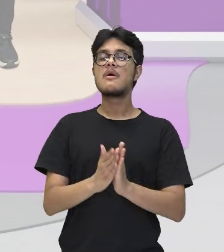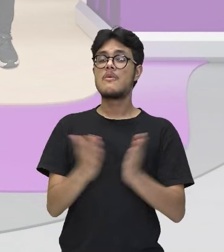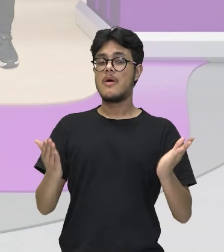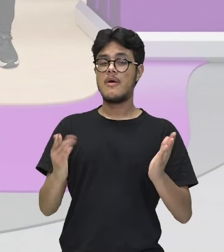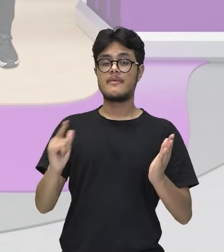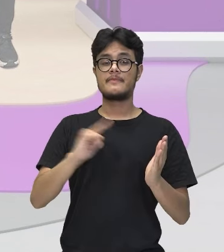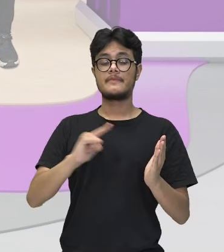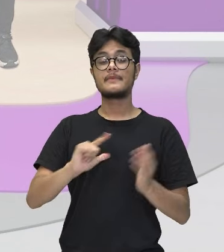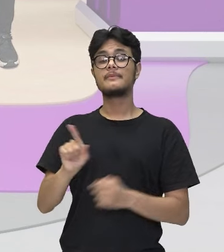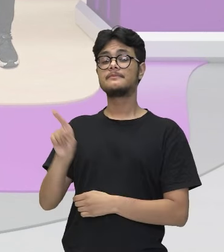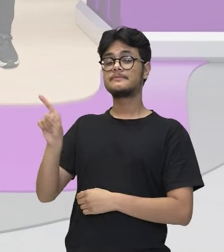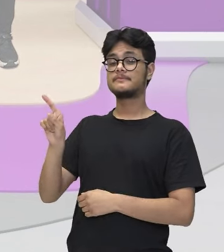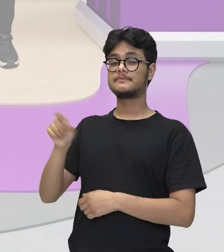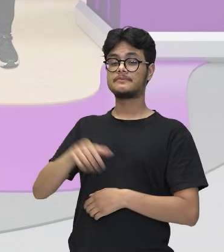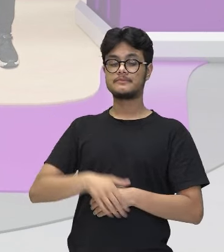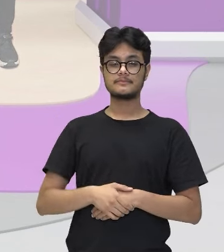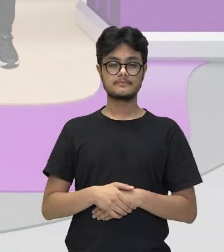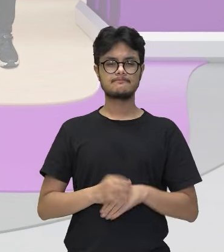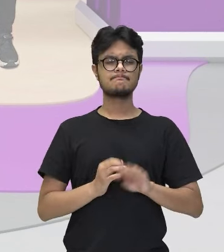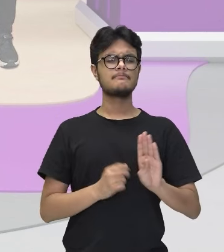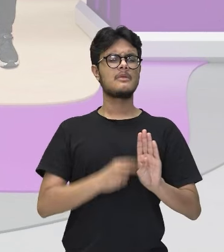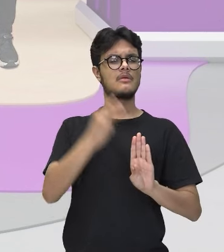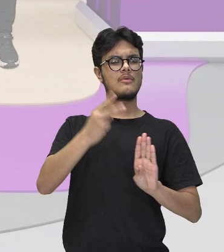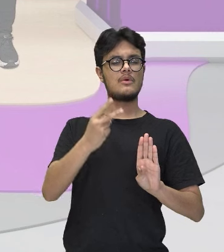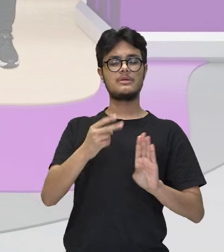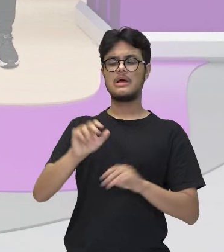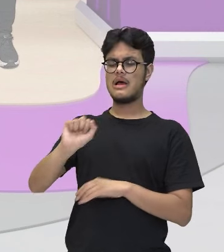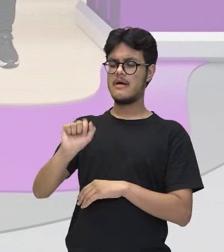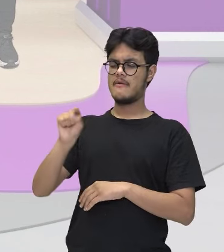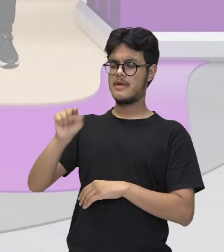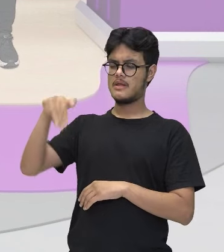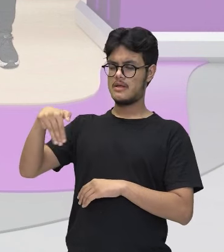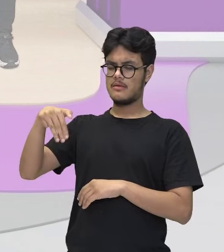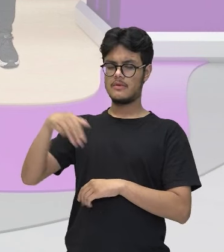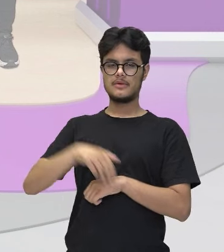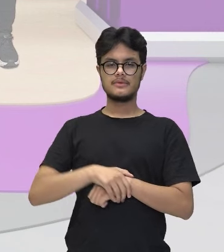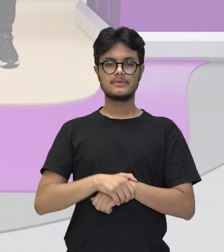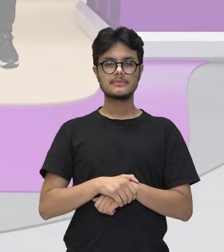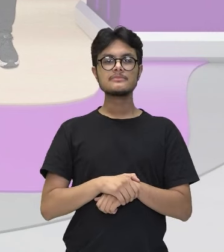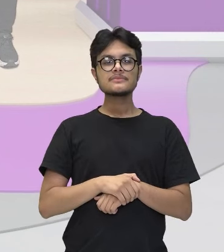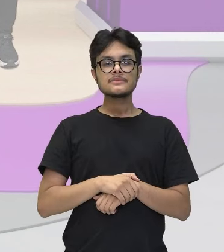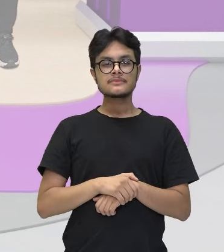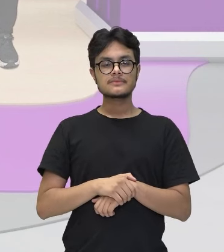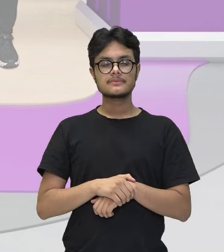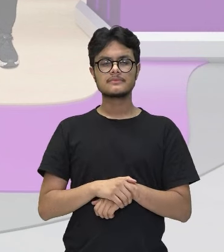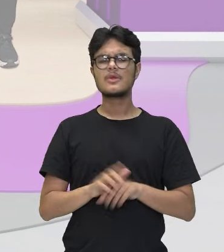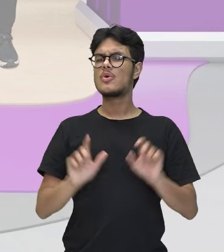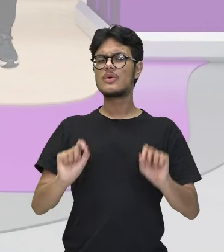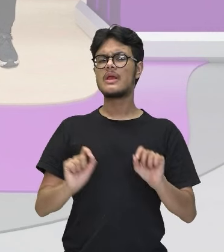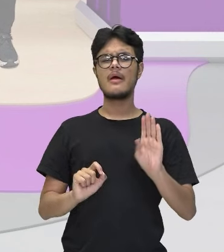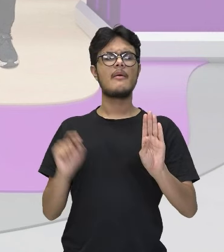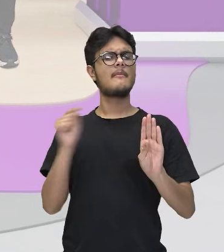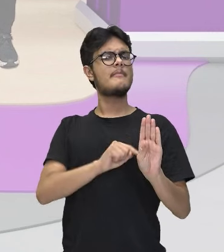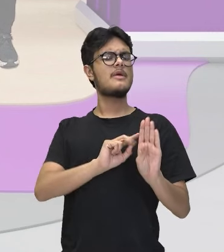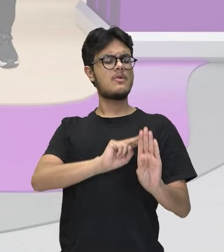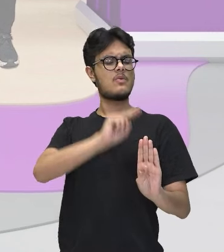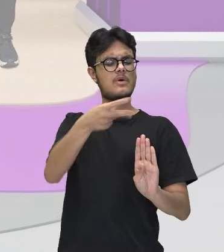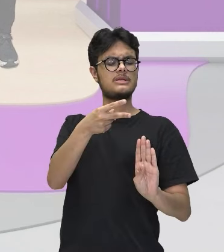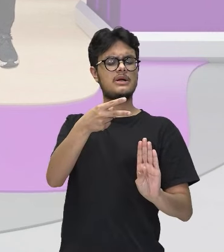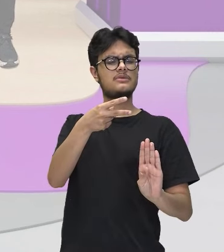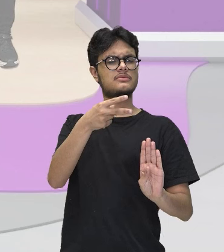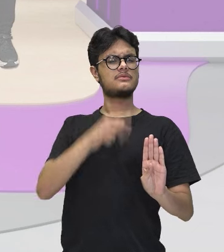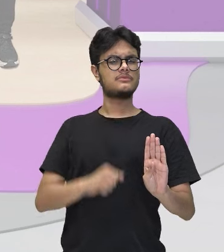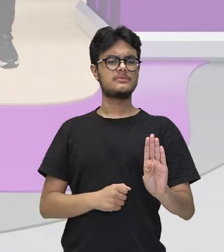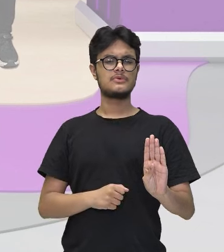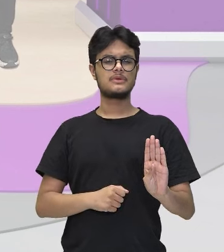tem aqui, você pode ver, b ao quadrado é igual a A vezes M, Então, o que é o b ao quadrado, o que é o A e o que